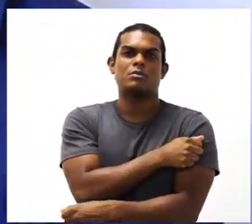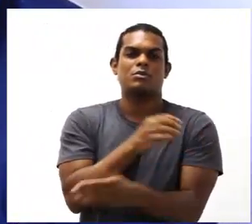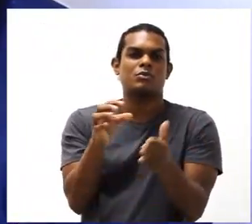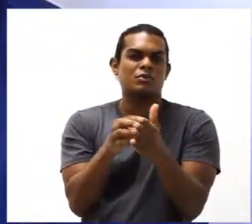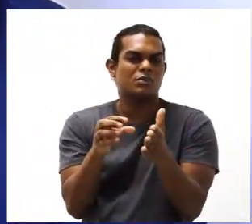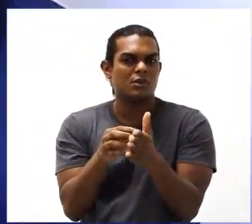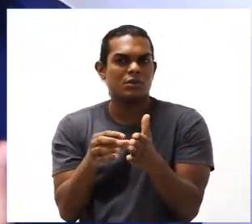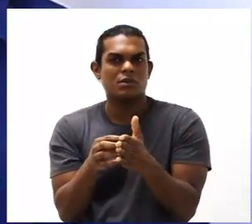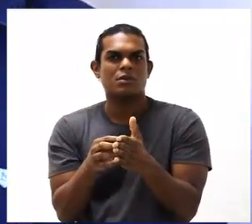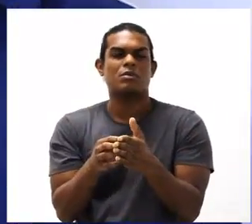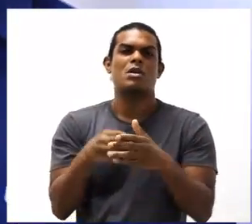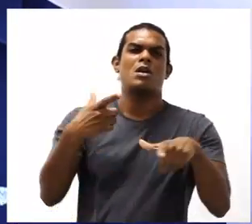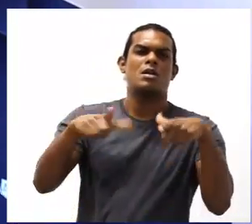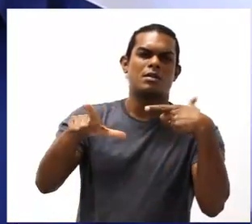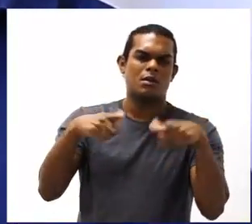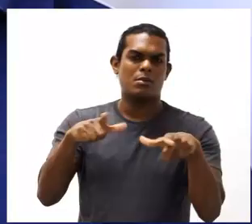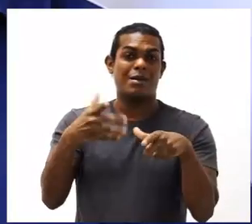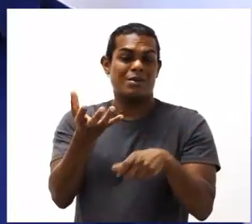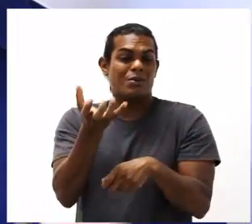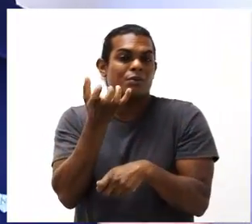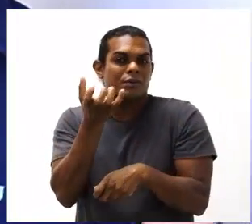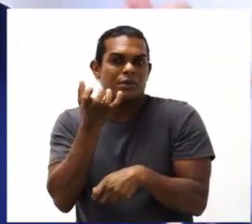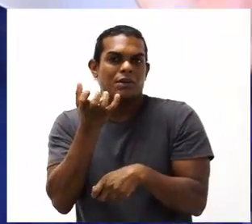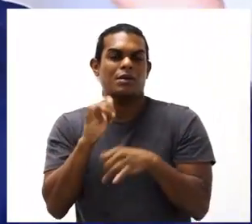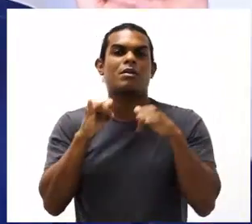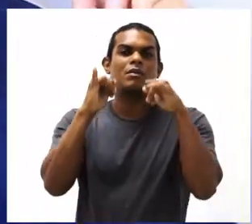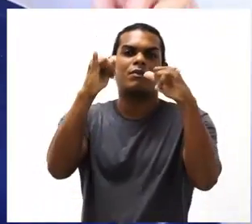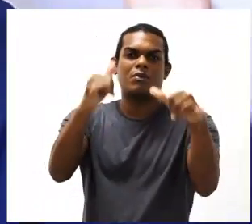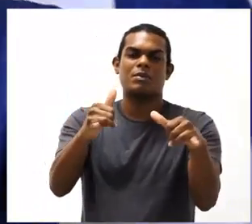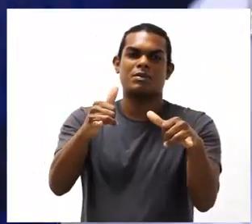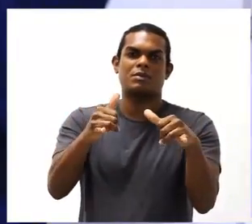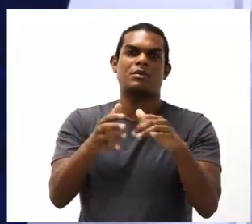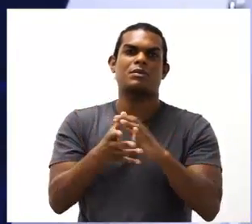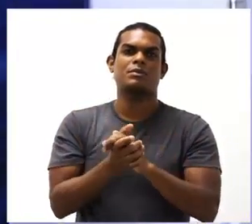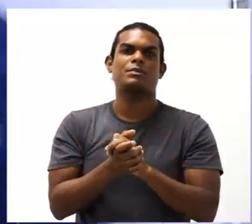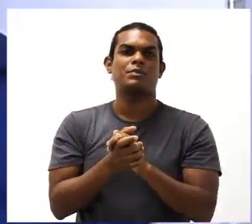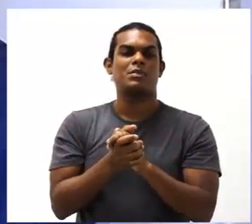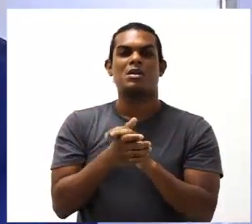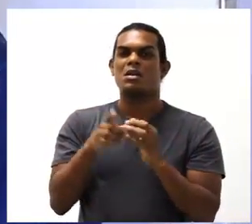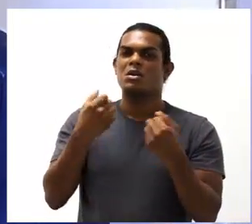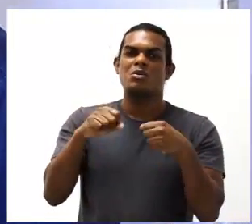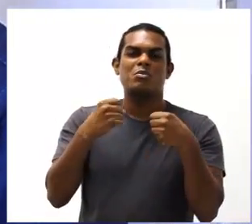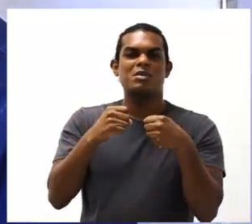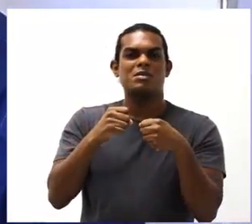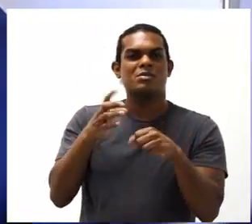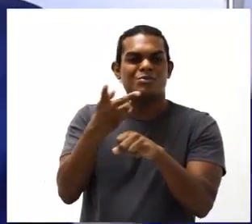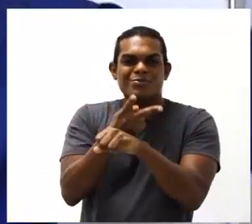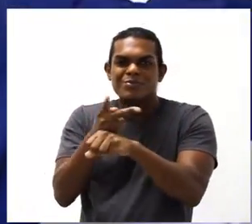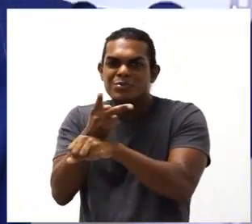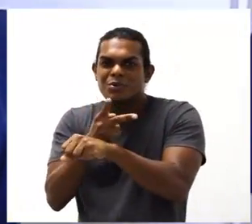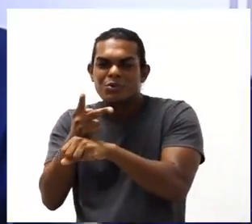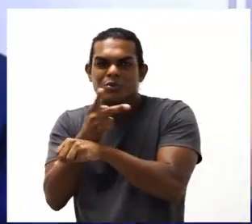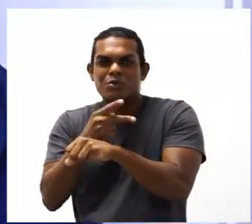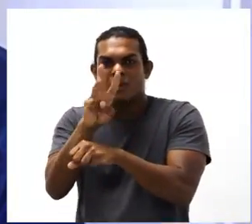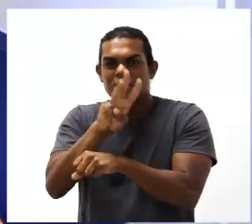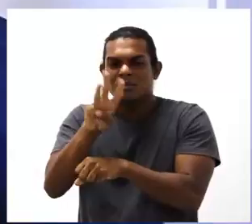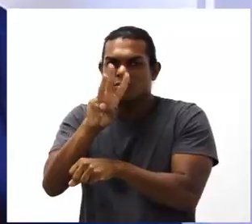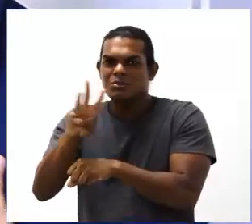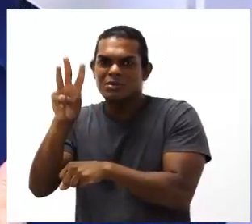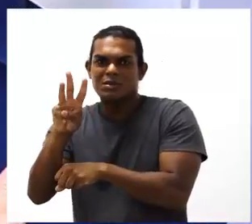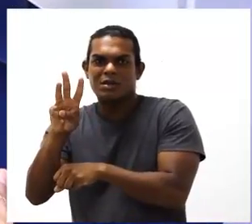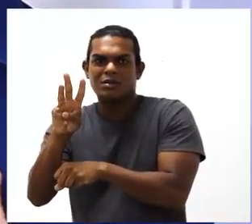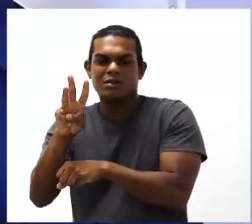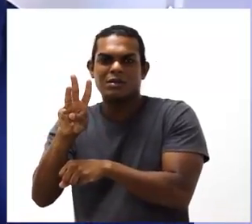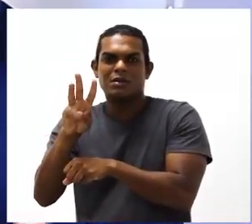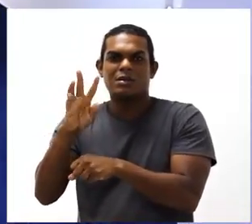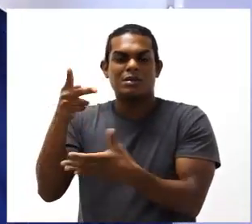professor, eu quero a informação, eu não vou pela estrutura, eu vou lá pela pró-reitoria A, pela diretoria A, pelo centro e tal. Que